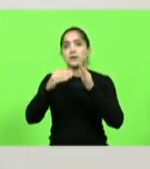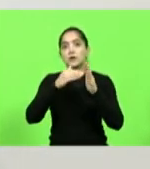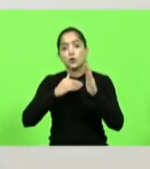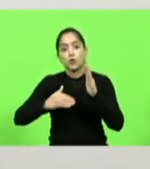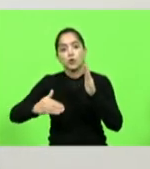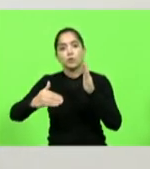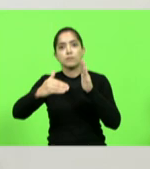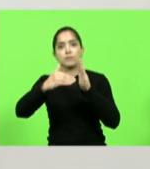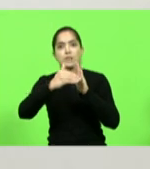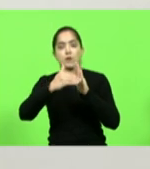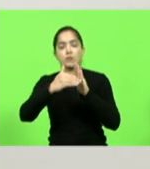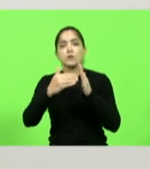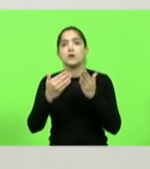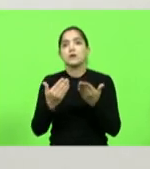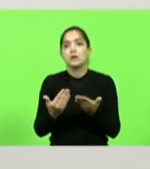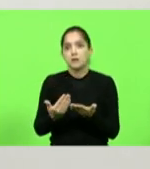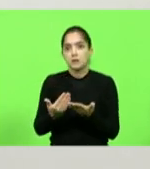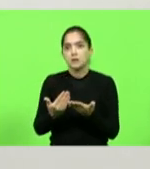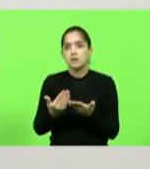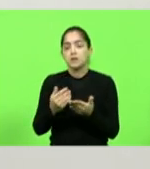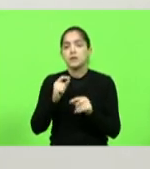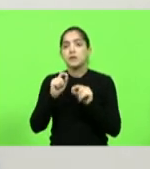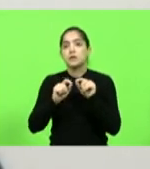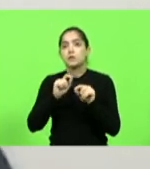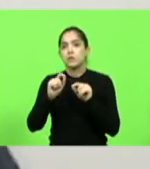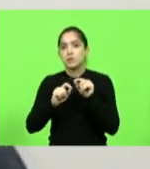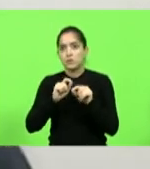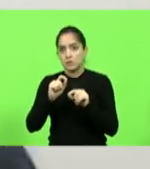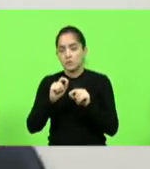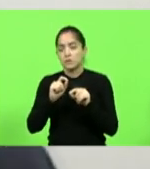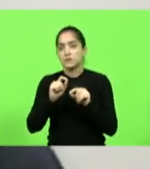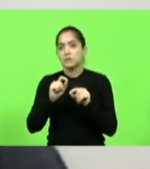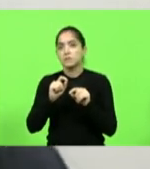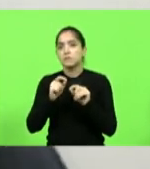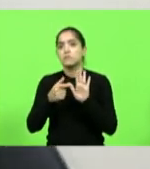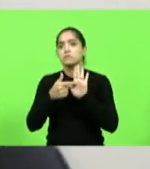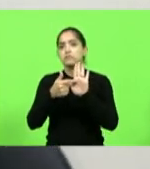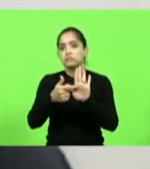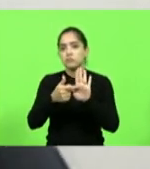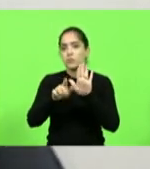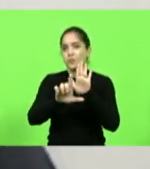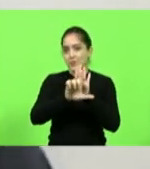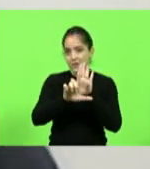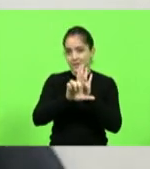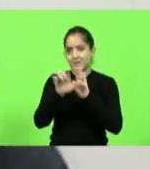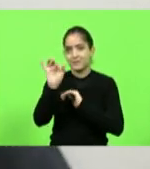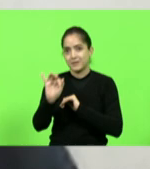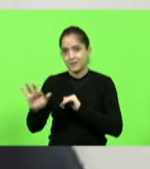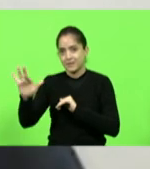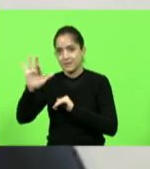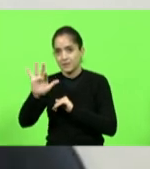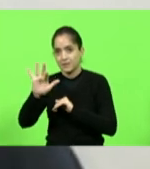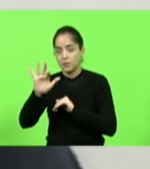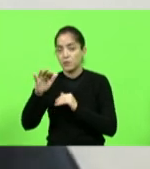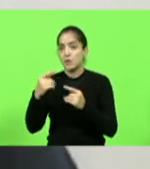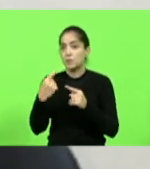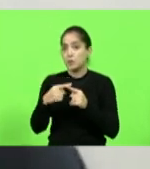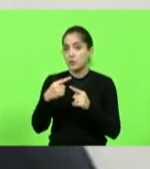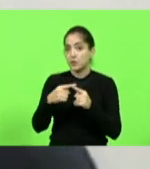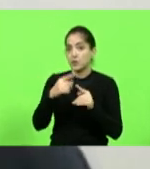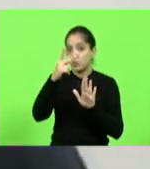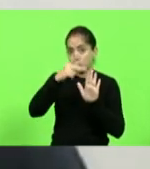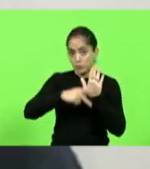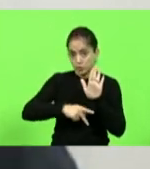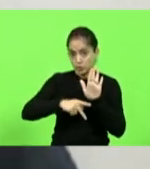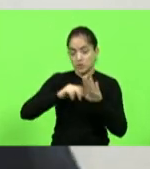ele coloca bem consoante com a lei federal, né, porque o projeto da deputada Paulinha, com